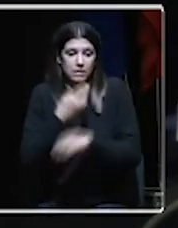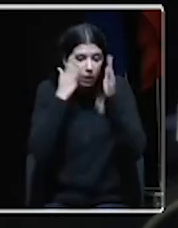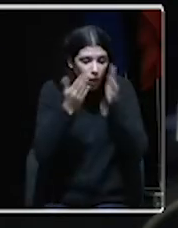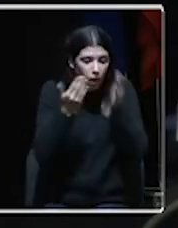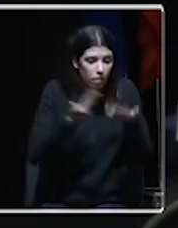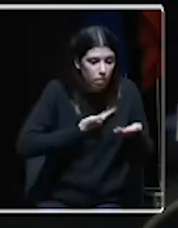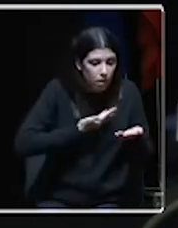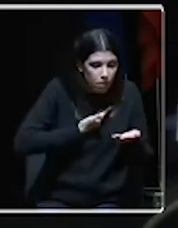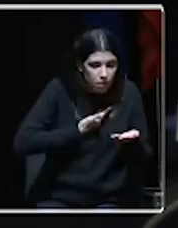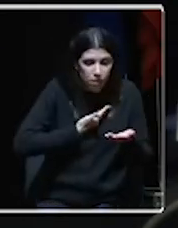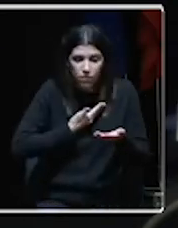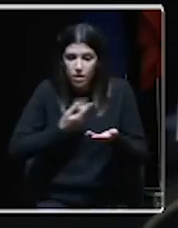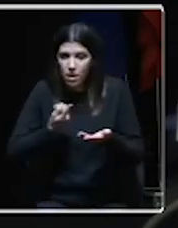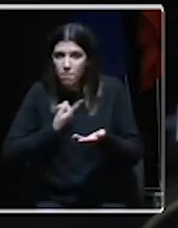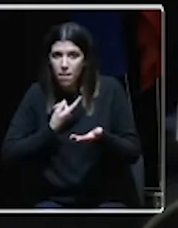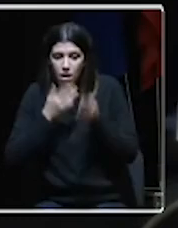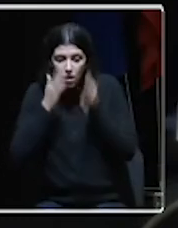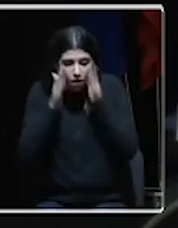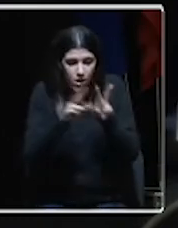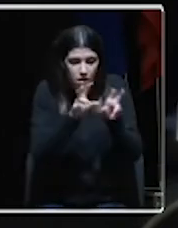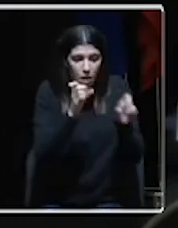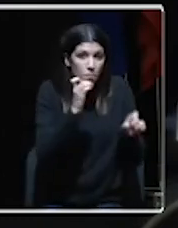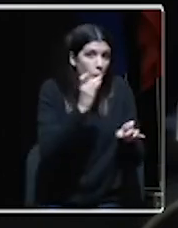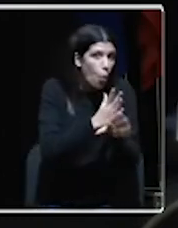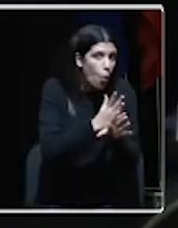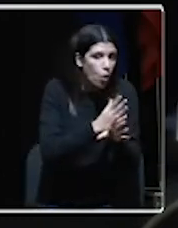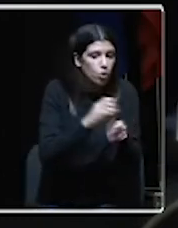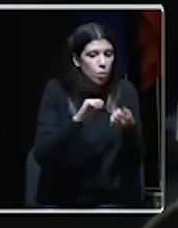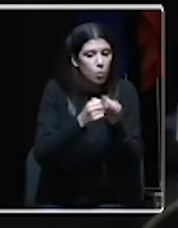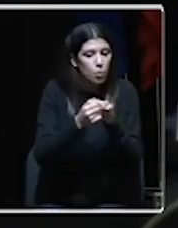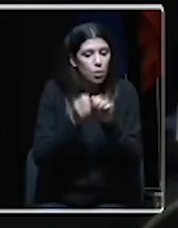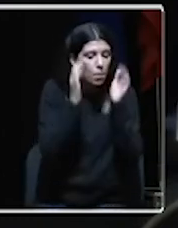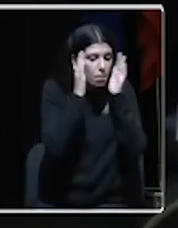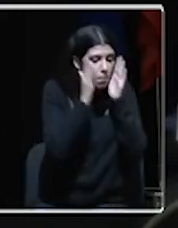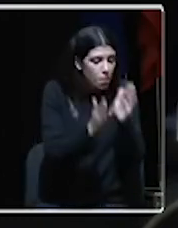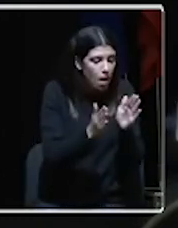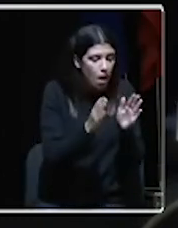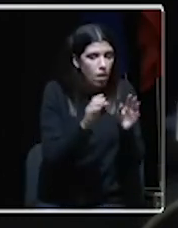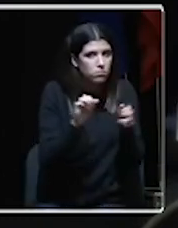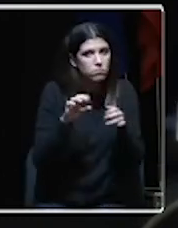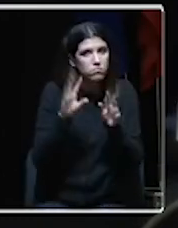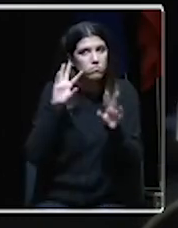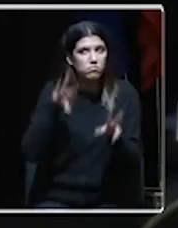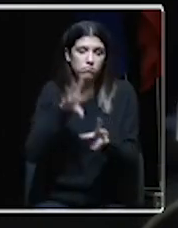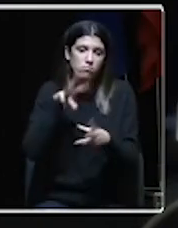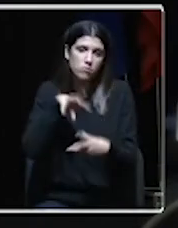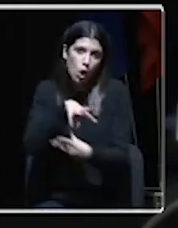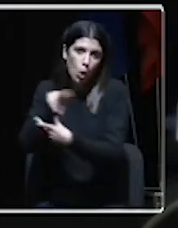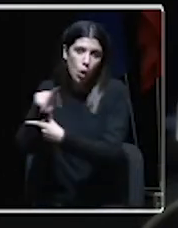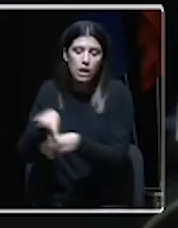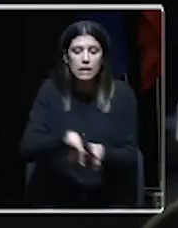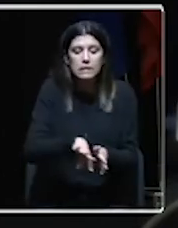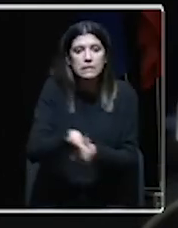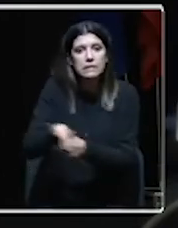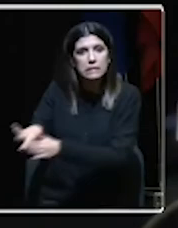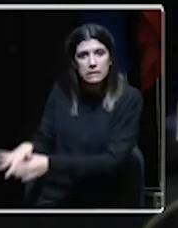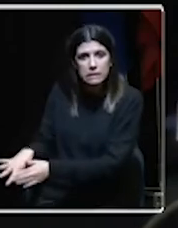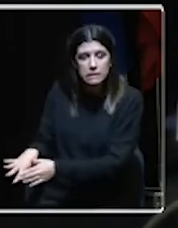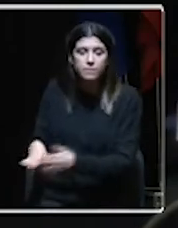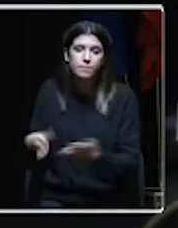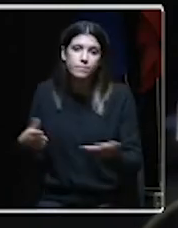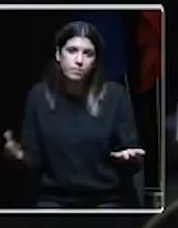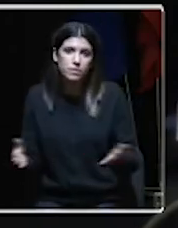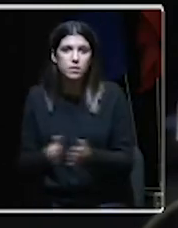dívida, temos que nos ocupar de um qualquer outro problema, de um qualquer outro problema da conjuntura. E, portanto,